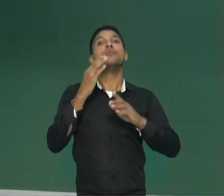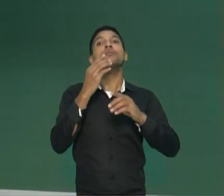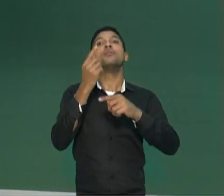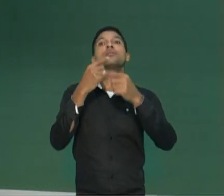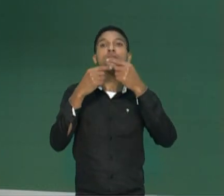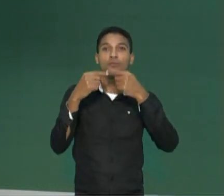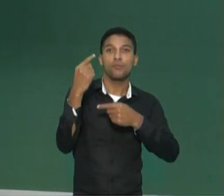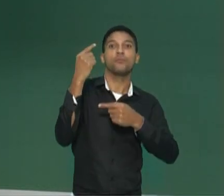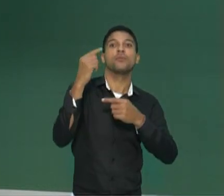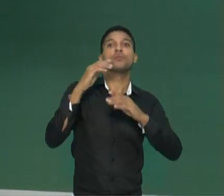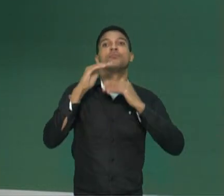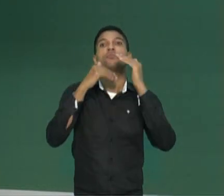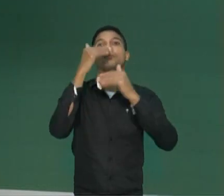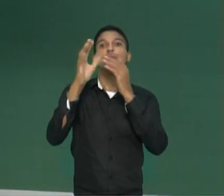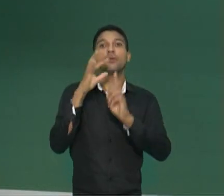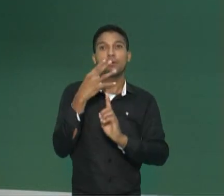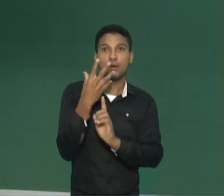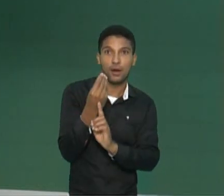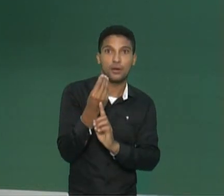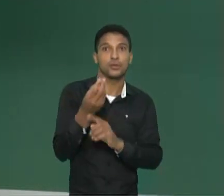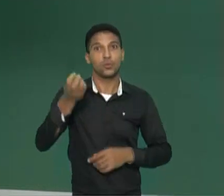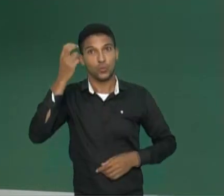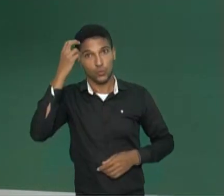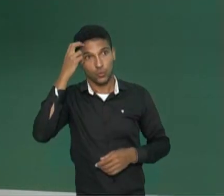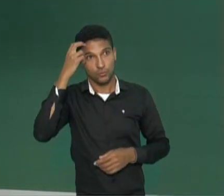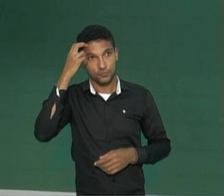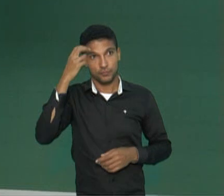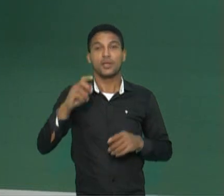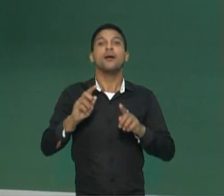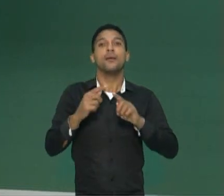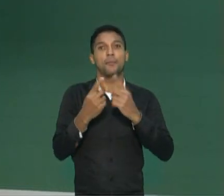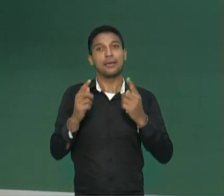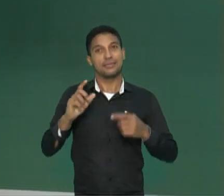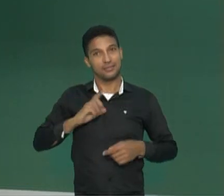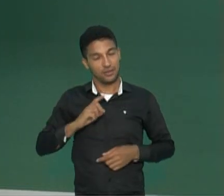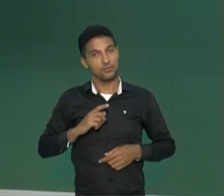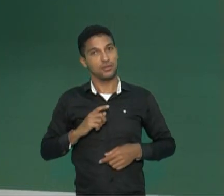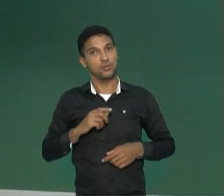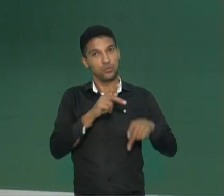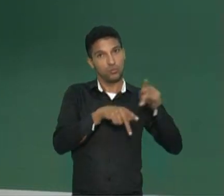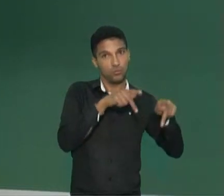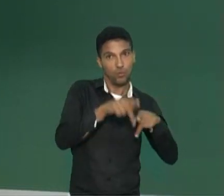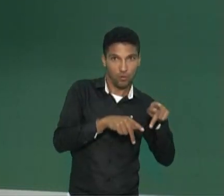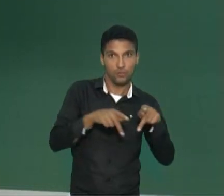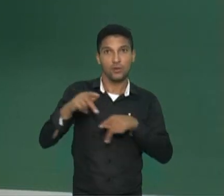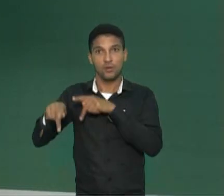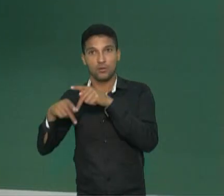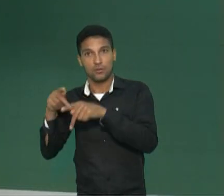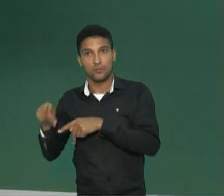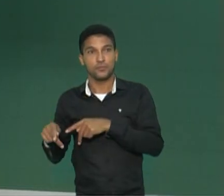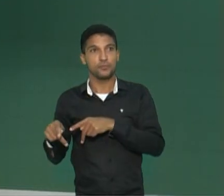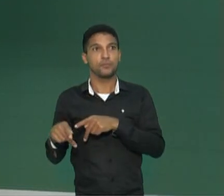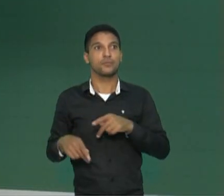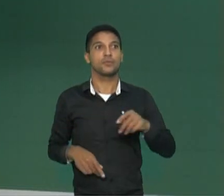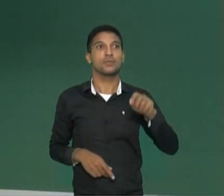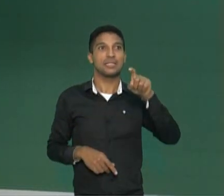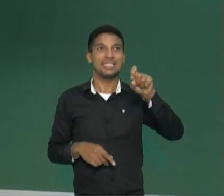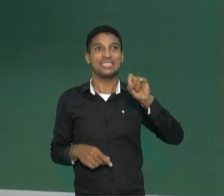guerra, nos omíadas que surgem, né, os sunitas e os xiitas, né, que dá essa briga e se